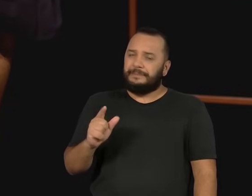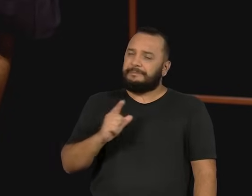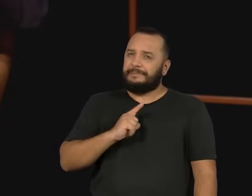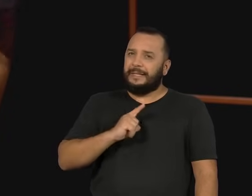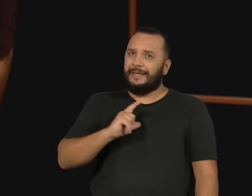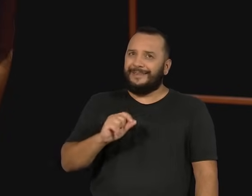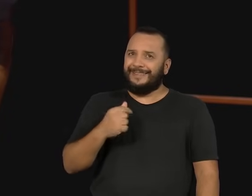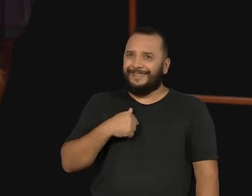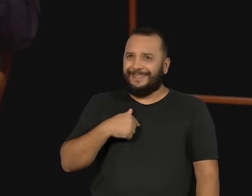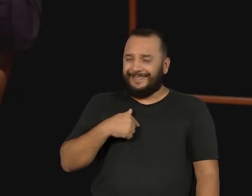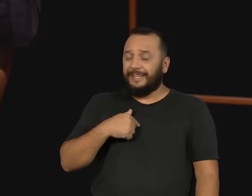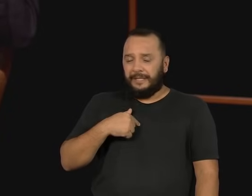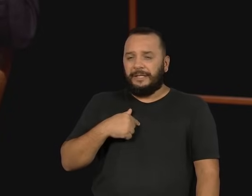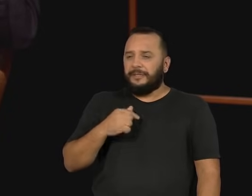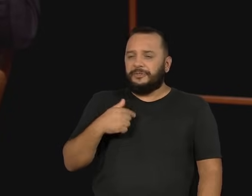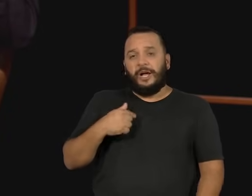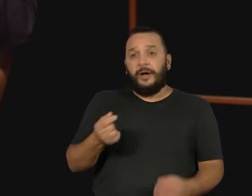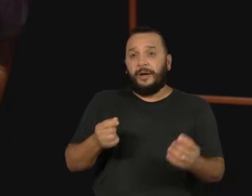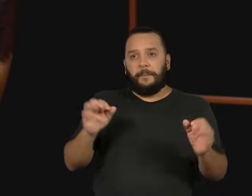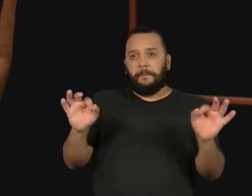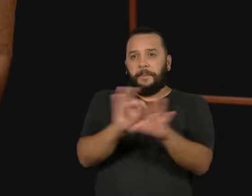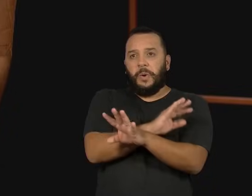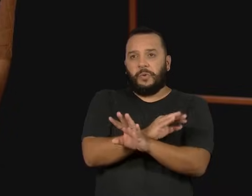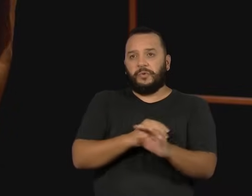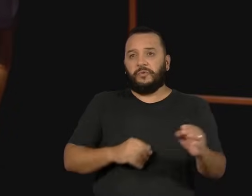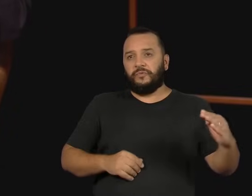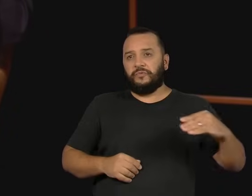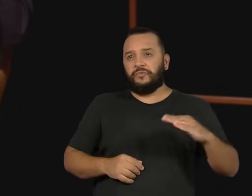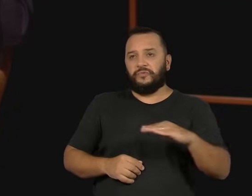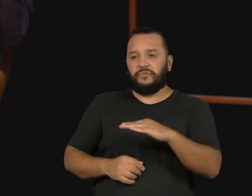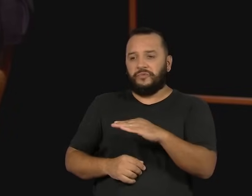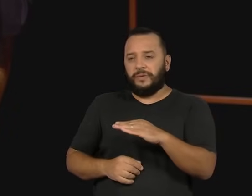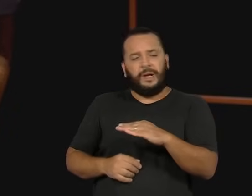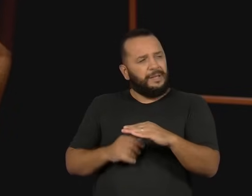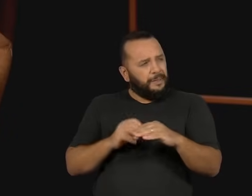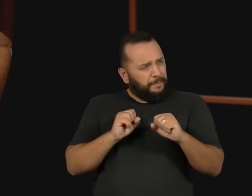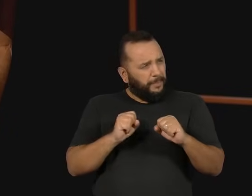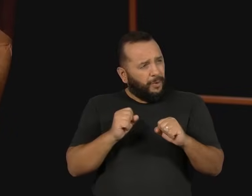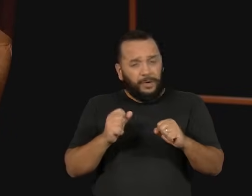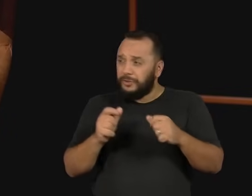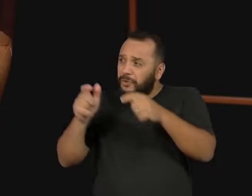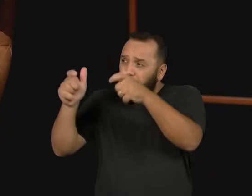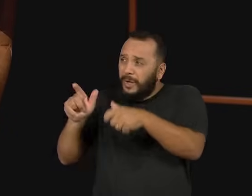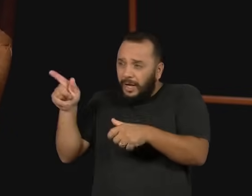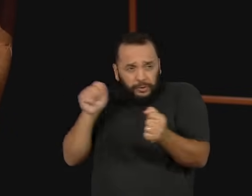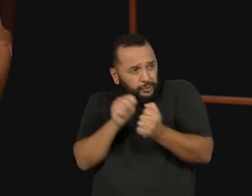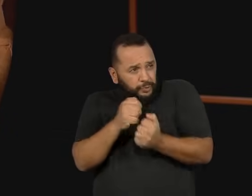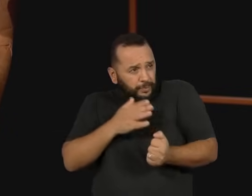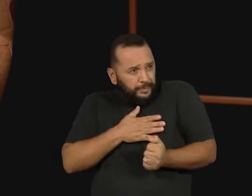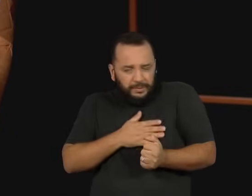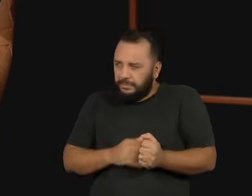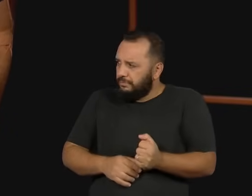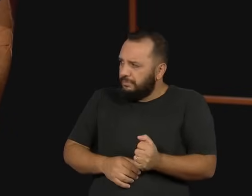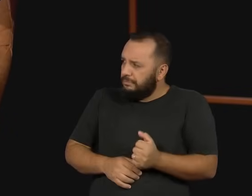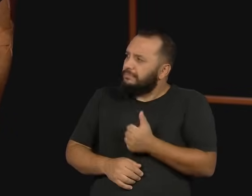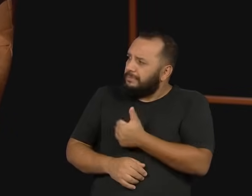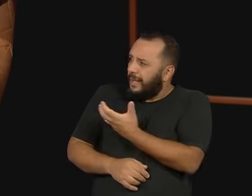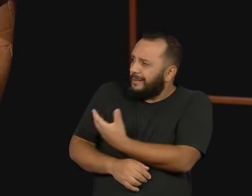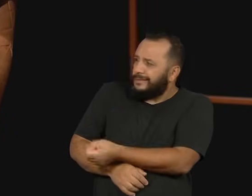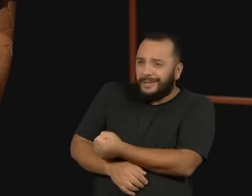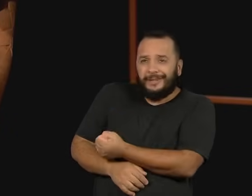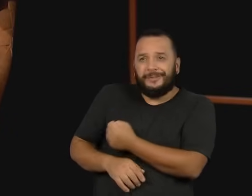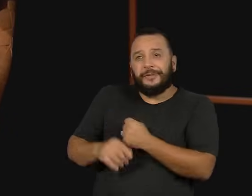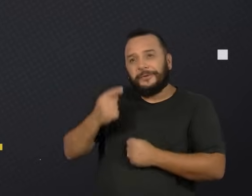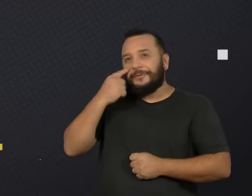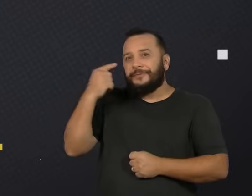respectivas casas, ele falou, quero te mostrar uma coisa. E fomos para o Teatro Oficina, naquela altura, entre a ruína